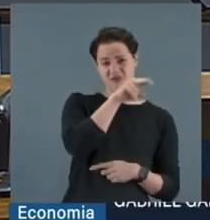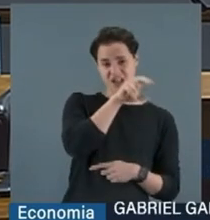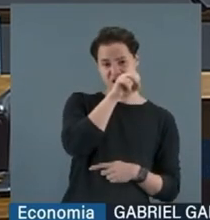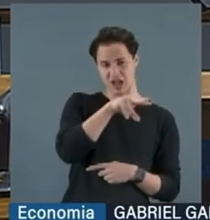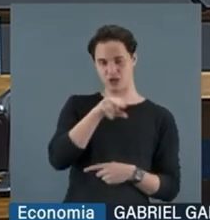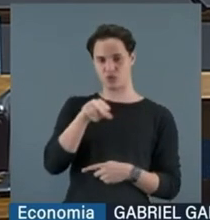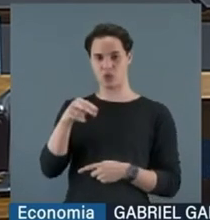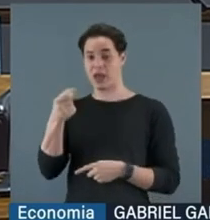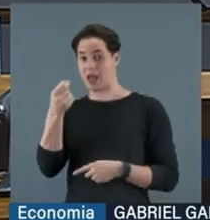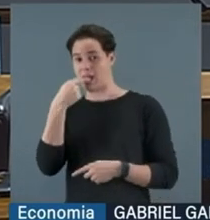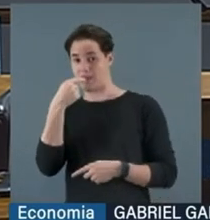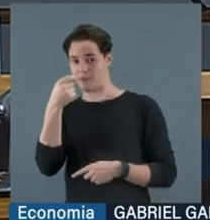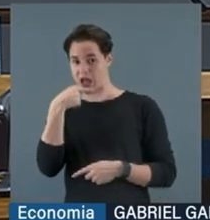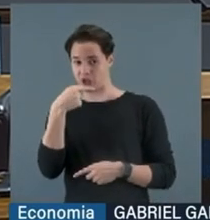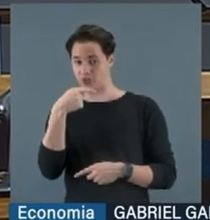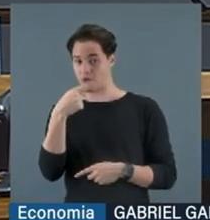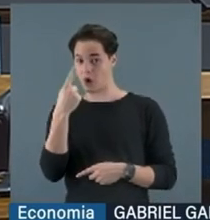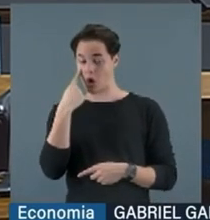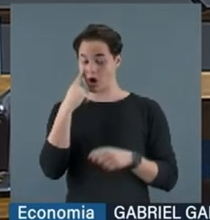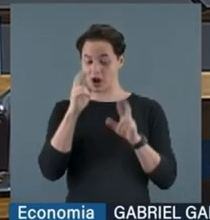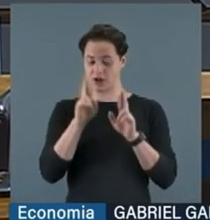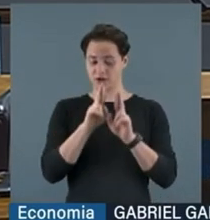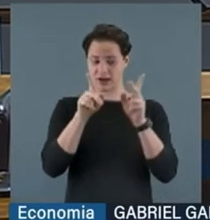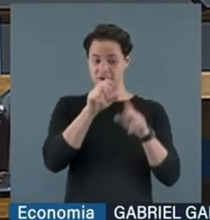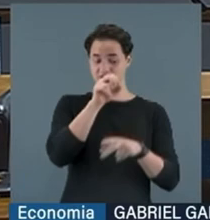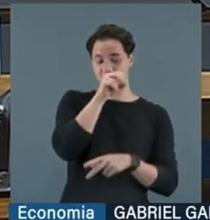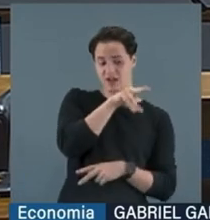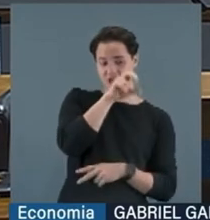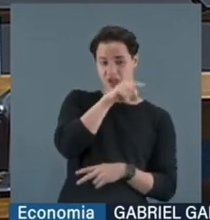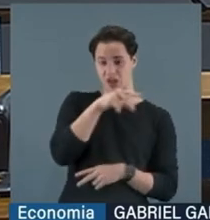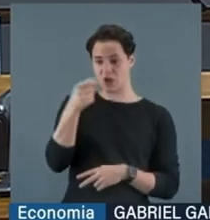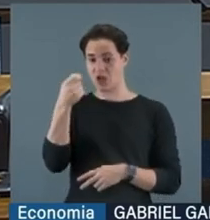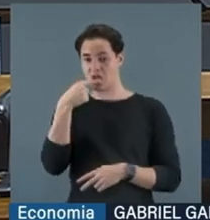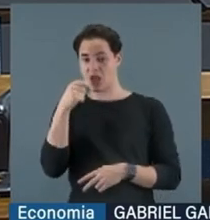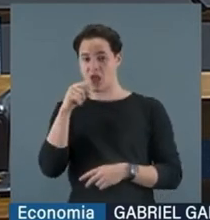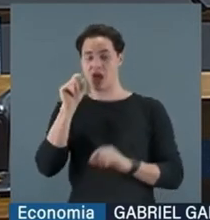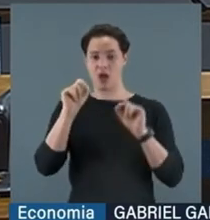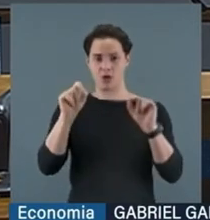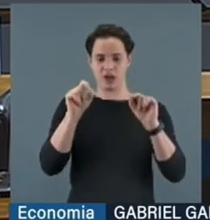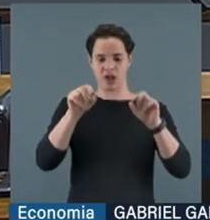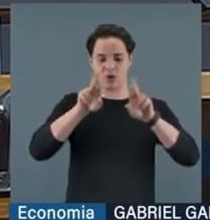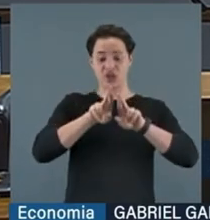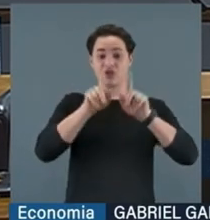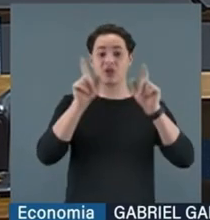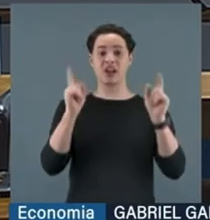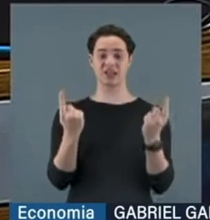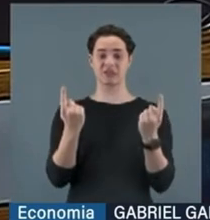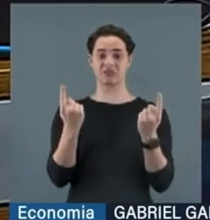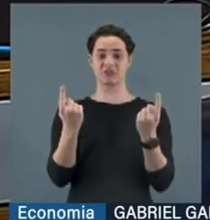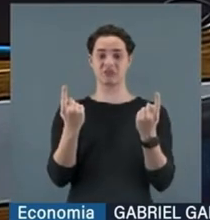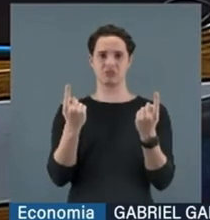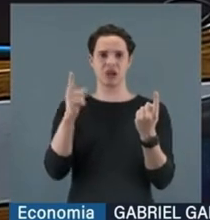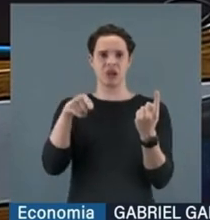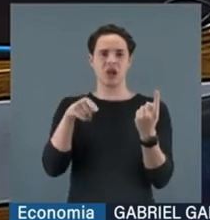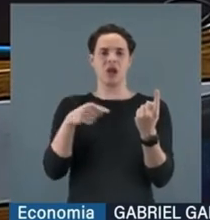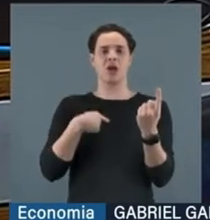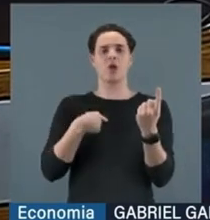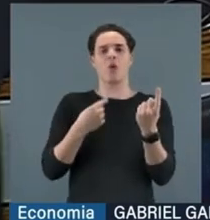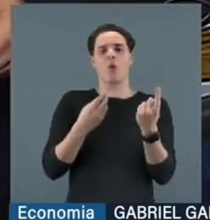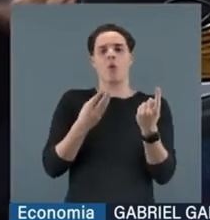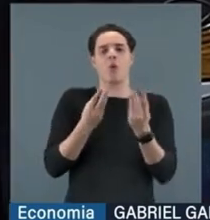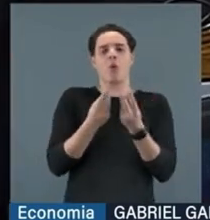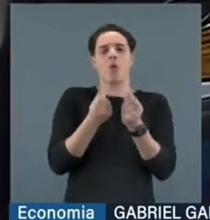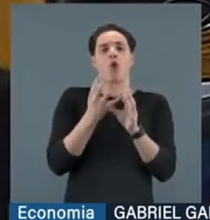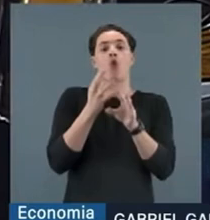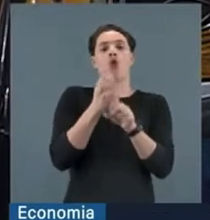da dose da cura a dose do veneno é a quantidade muitas pessoas Seu